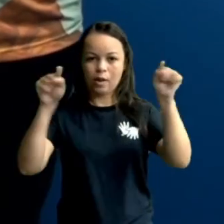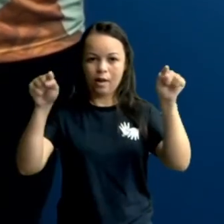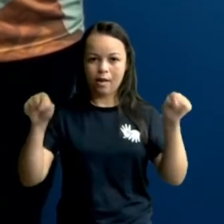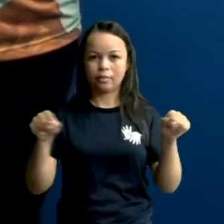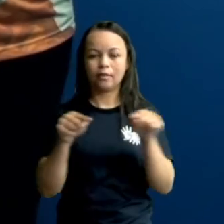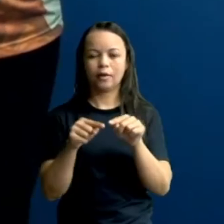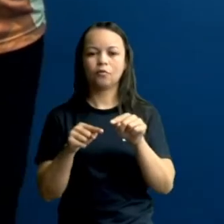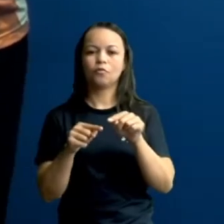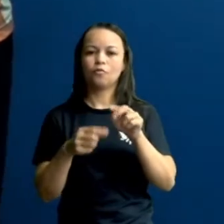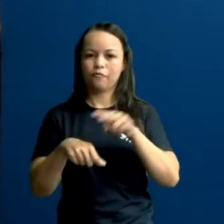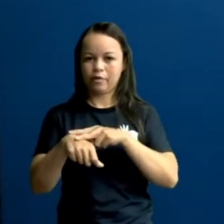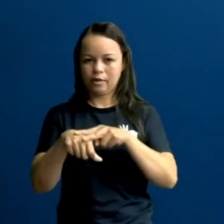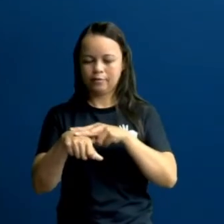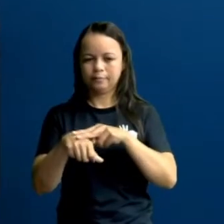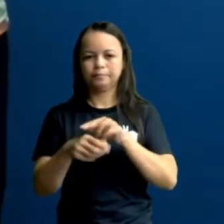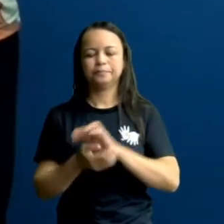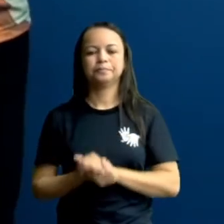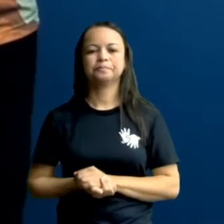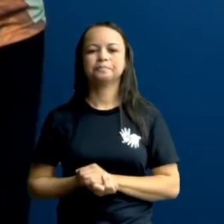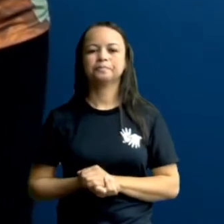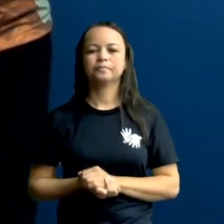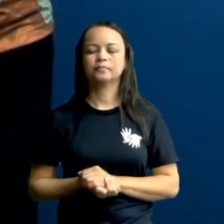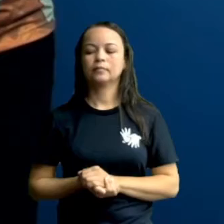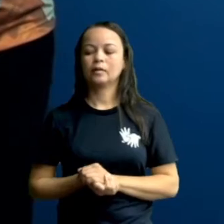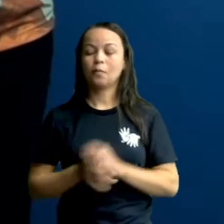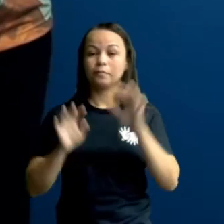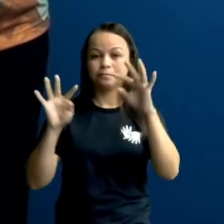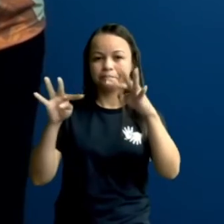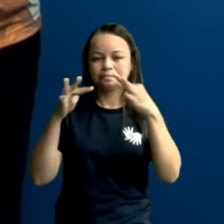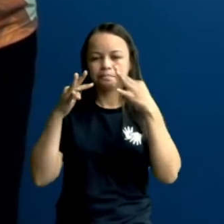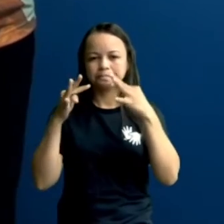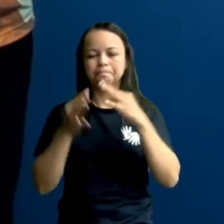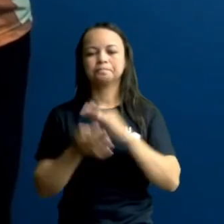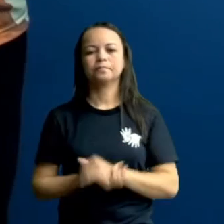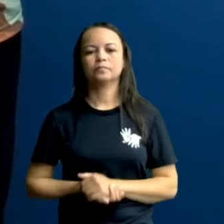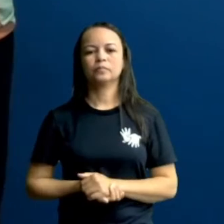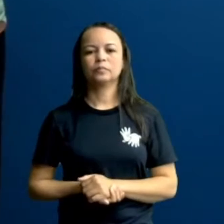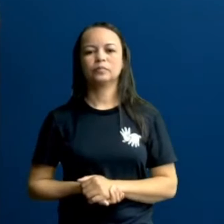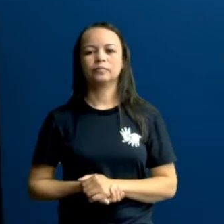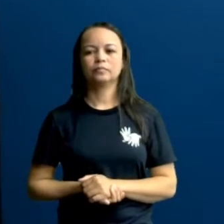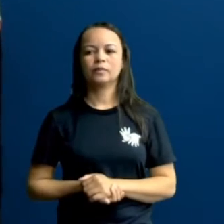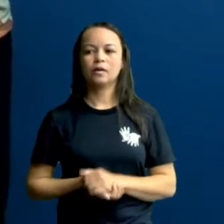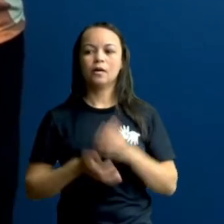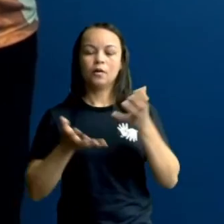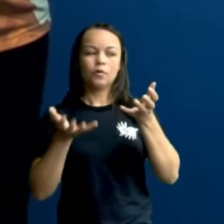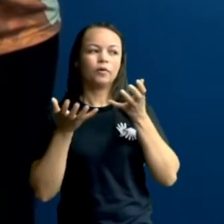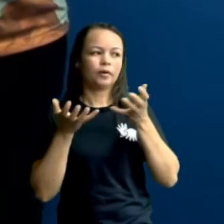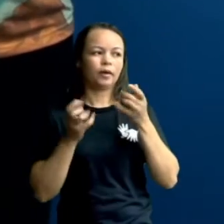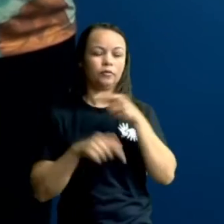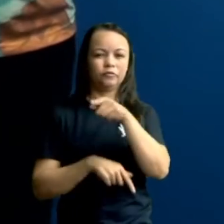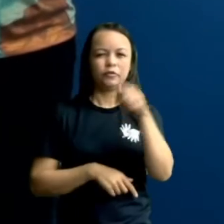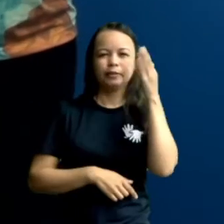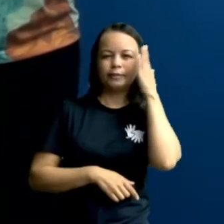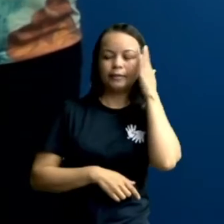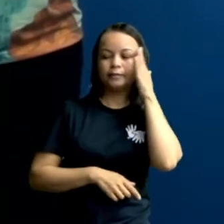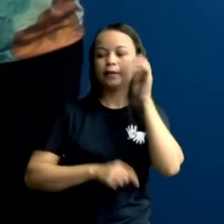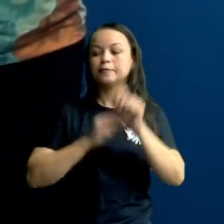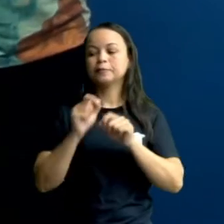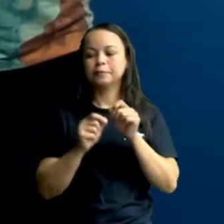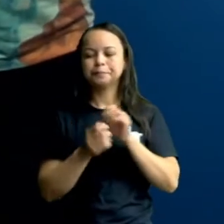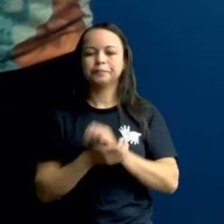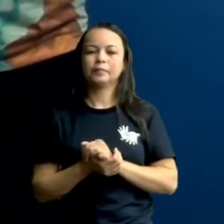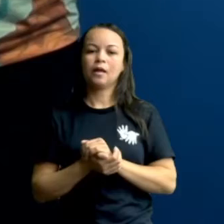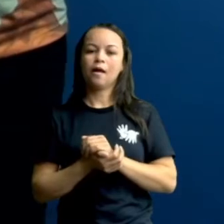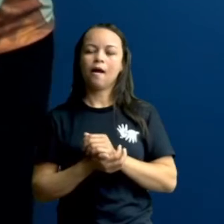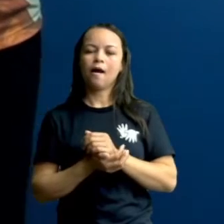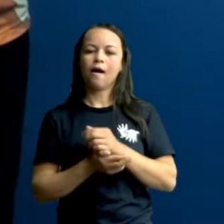verde. Beleza? Vamos seguir. Então, presta bem atenção agora. O que eu quero que vocês compreendam aqui é essa